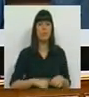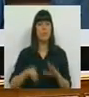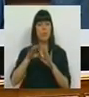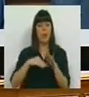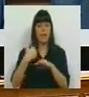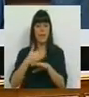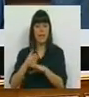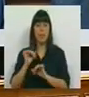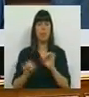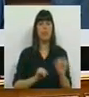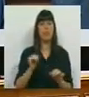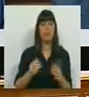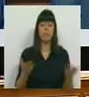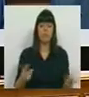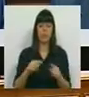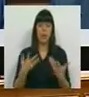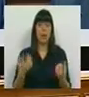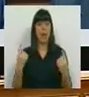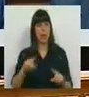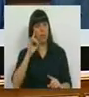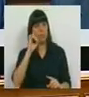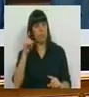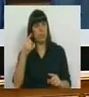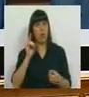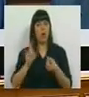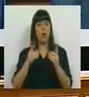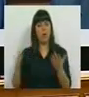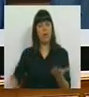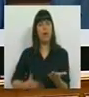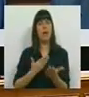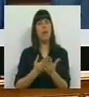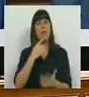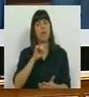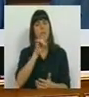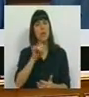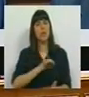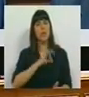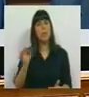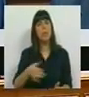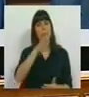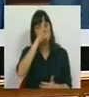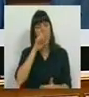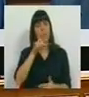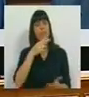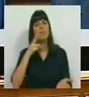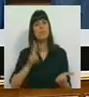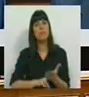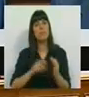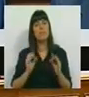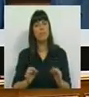programas sectoriais, que tem, portanto, nesta altura uma noção do que é que vai apresentar, pergunto ao Sr. Primeiro-Ministro se